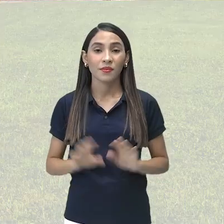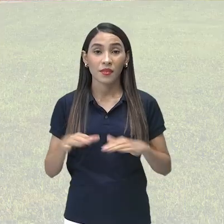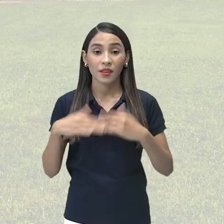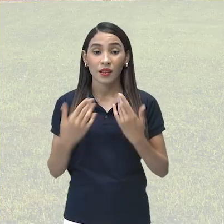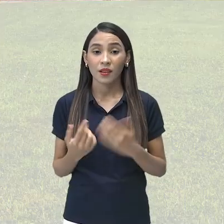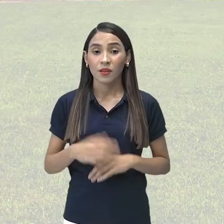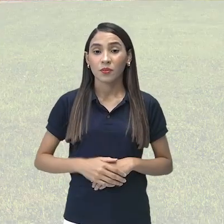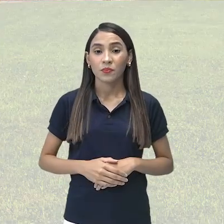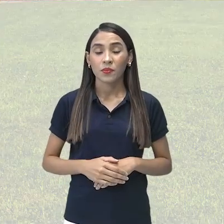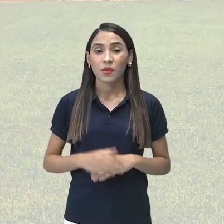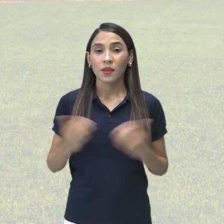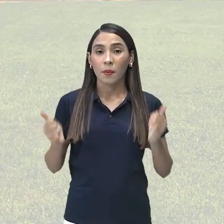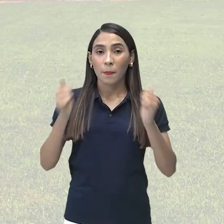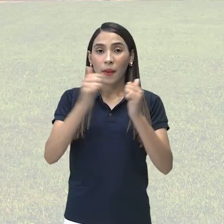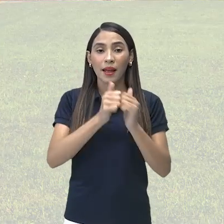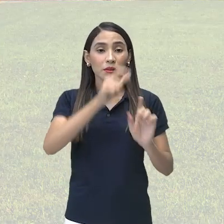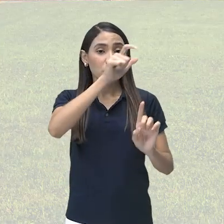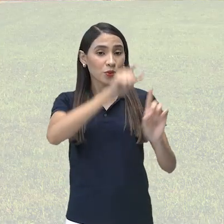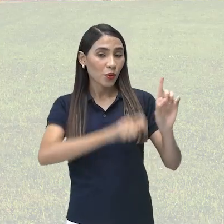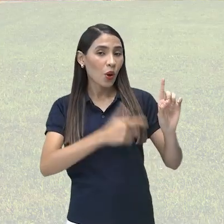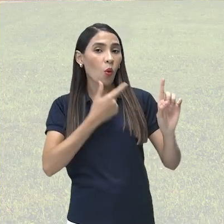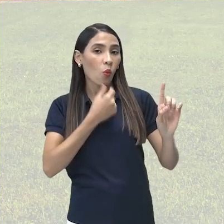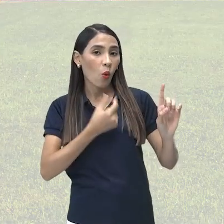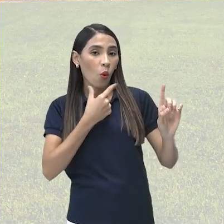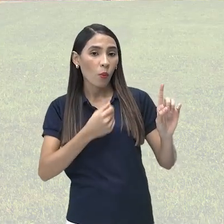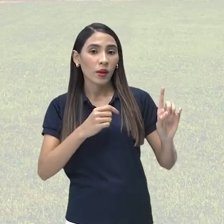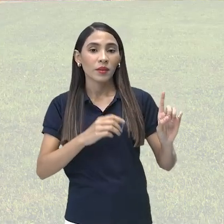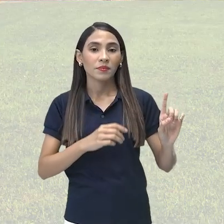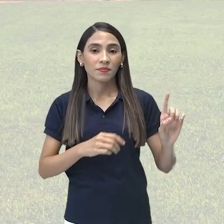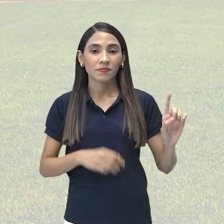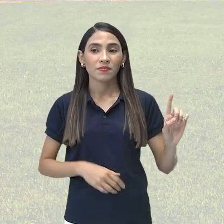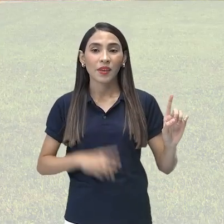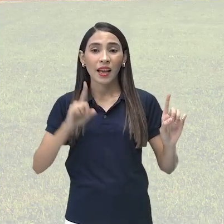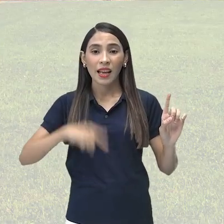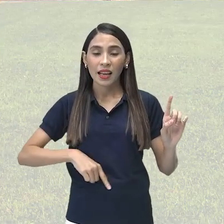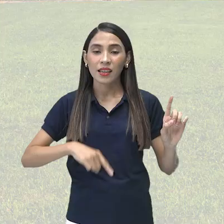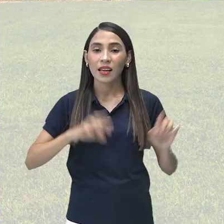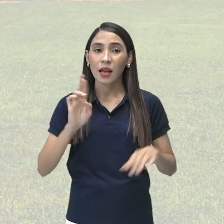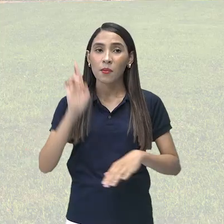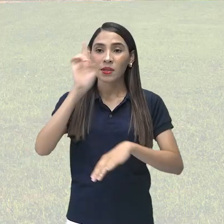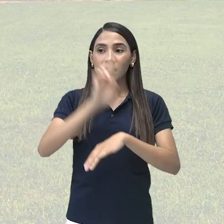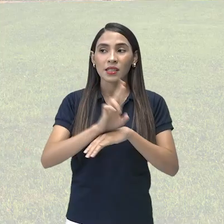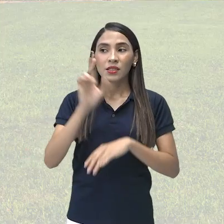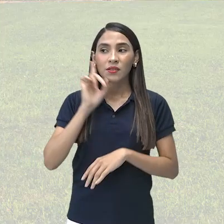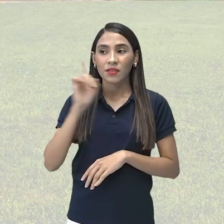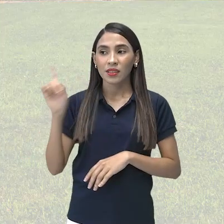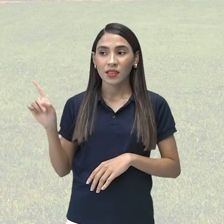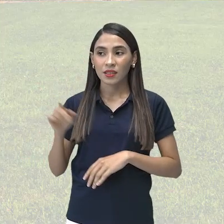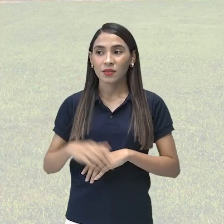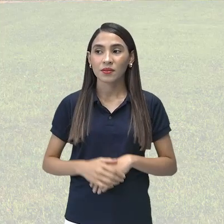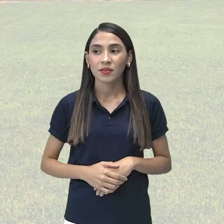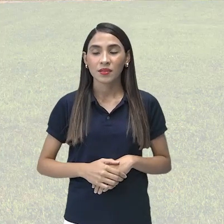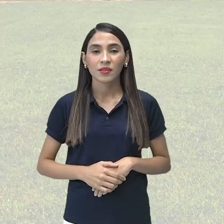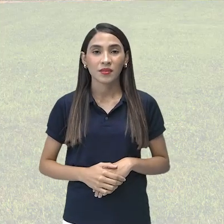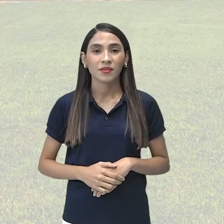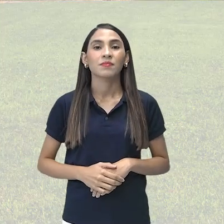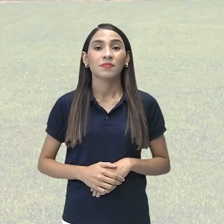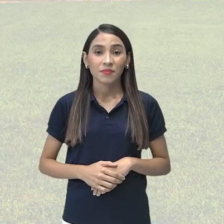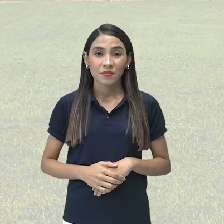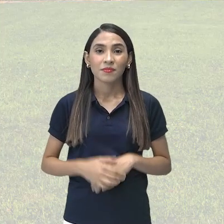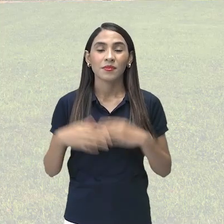Nós estamos ao lado de uma figura que ela é muito representativa, né? Que é